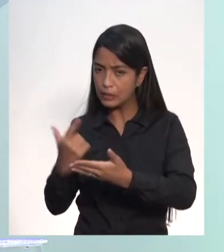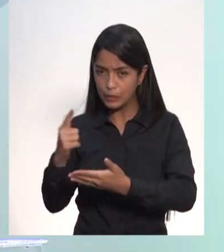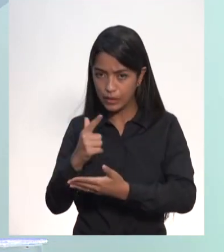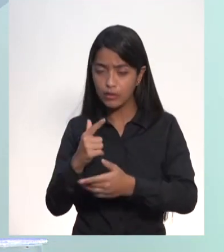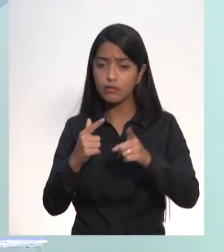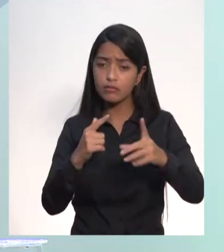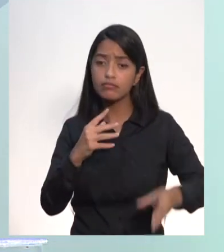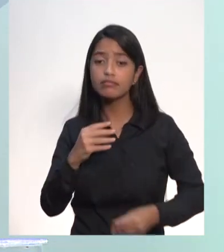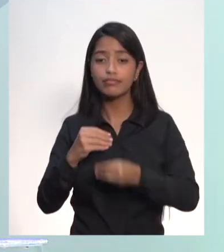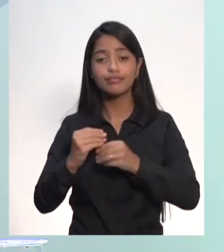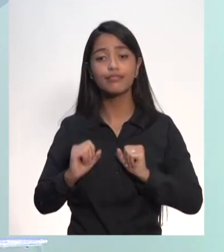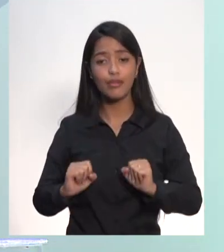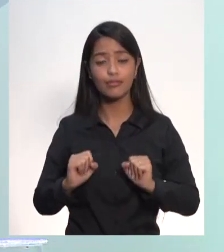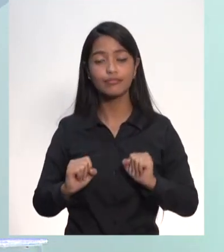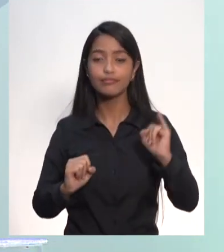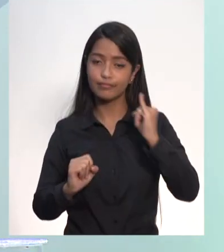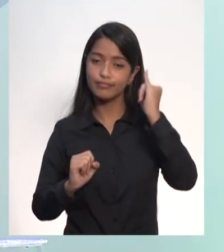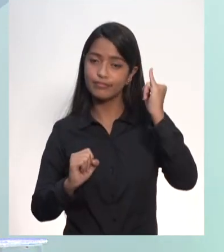esse momento.